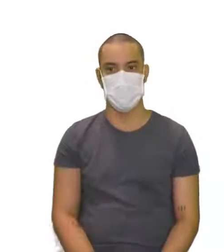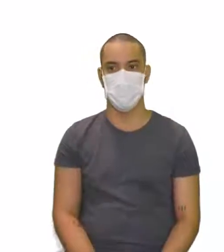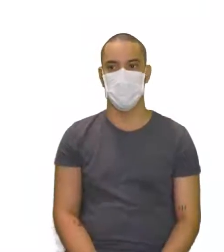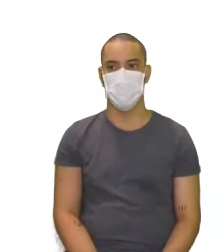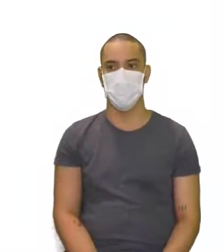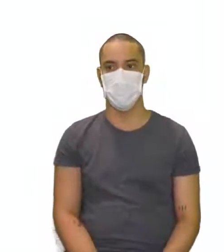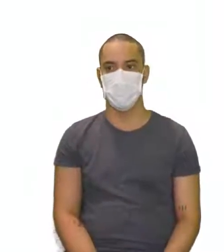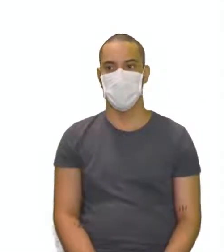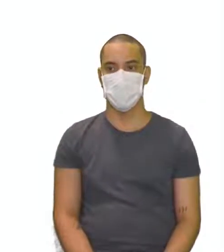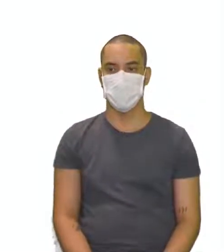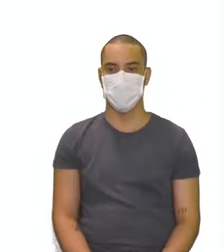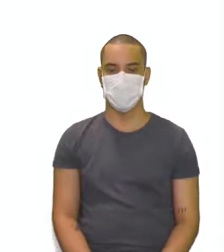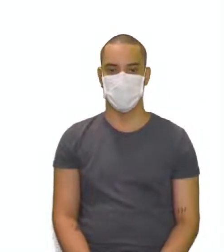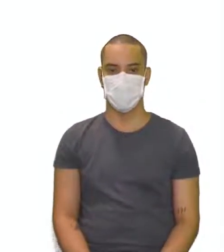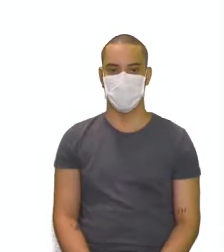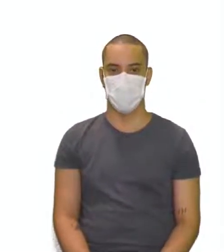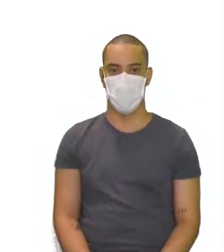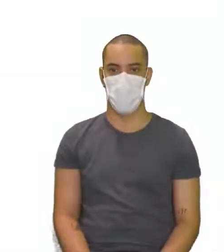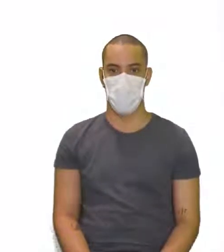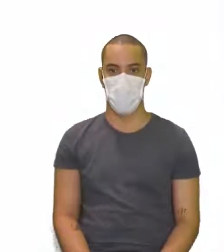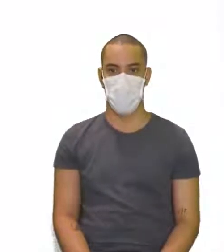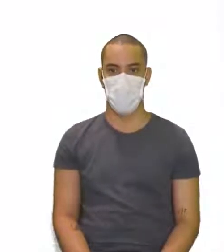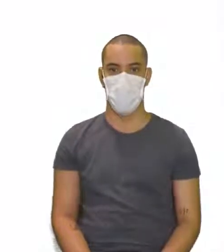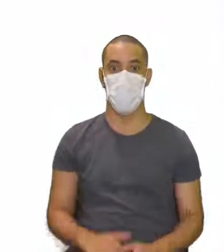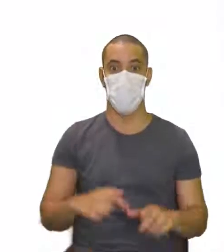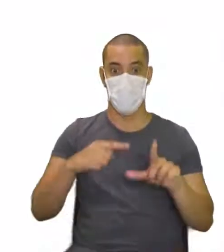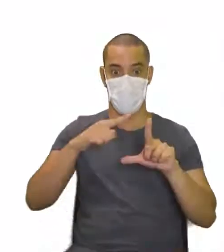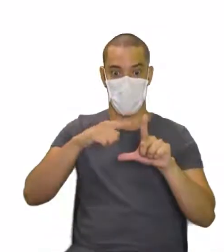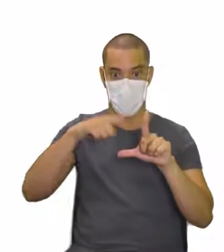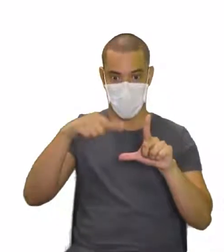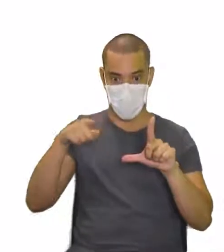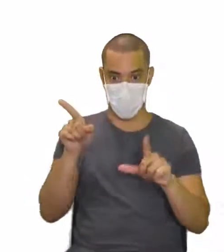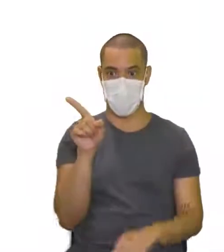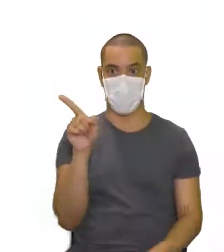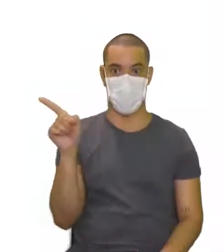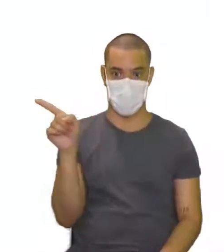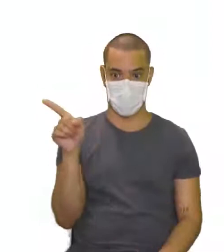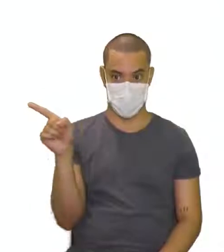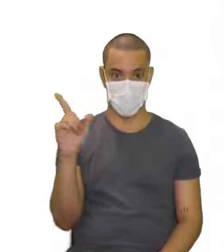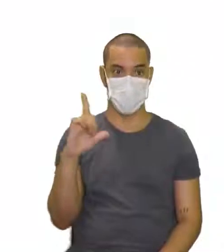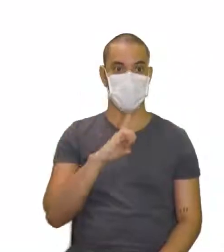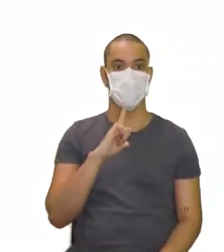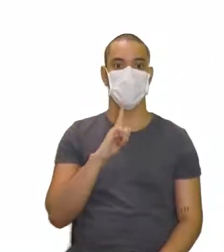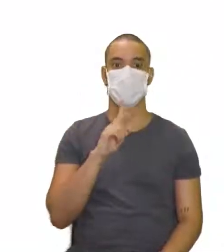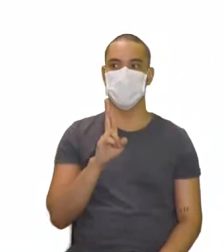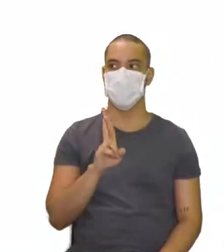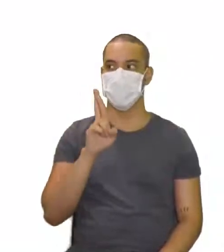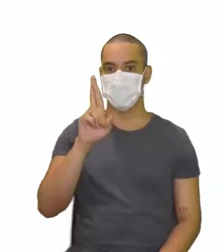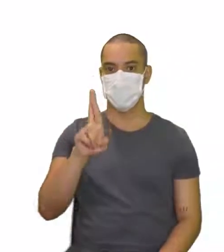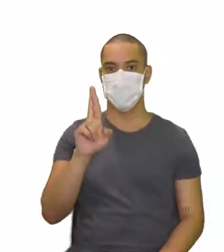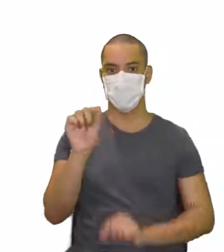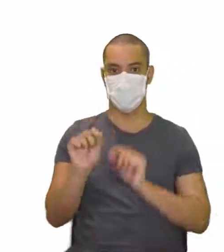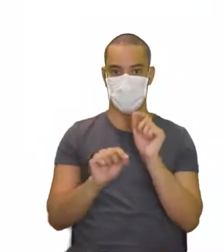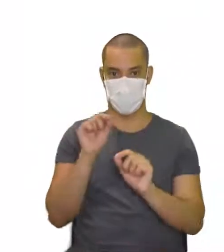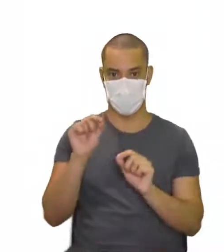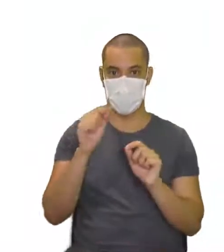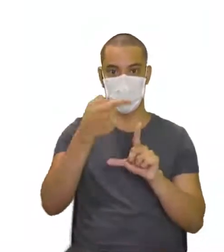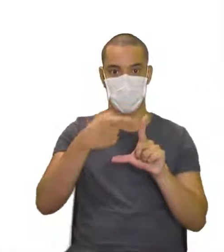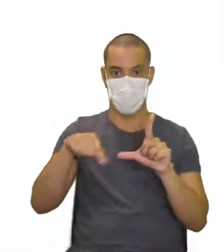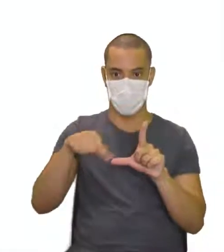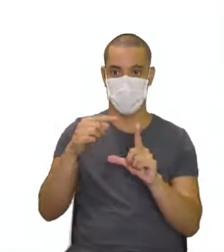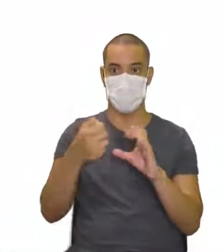aqui, que traz aqui um enunciado que diz o seguinte: no gráfico a seguir estão representadas as